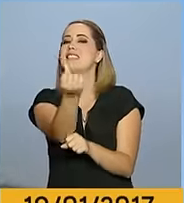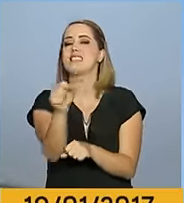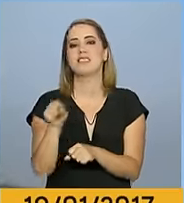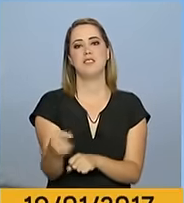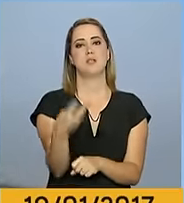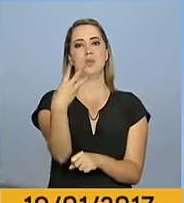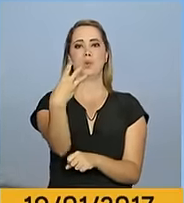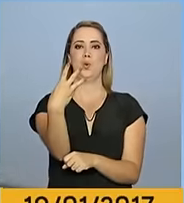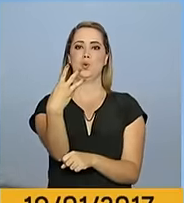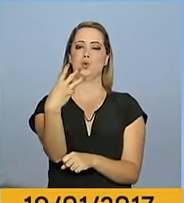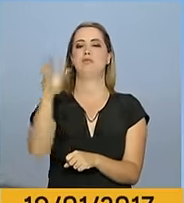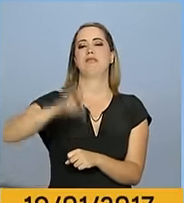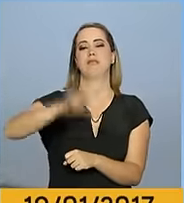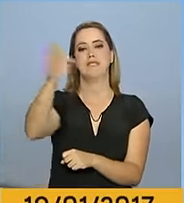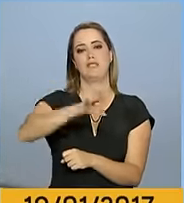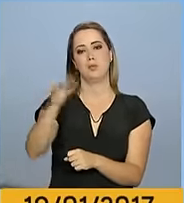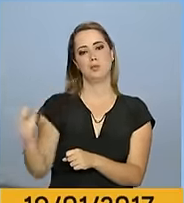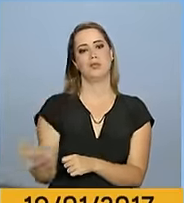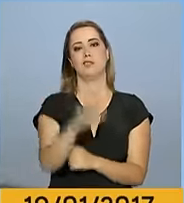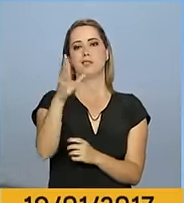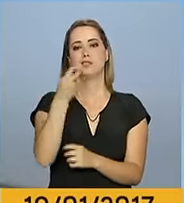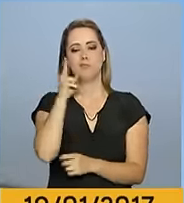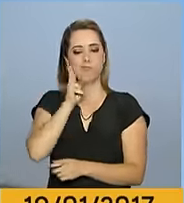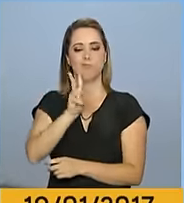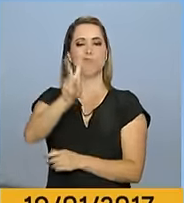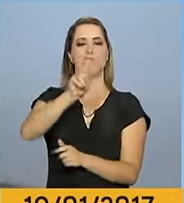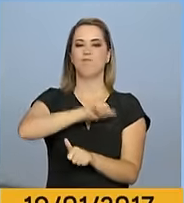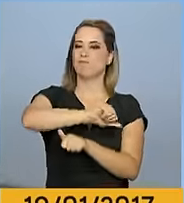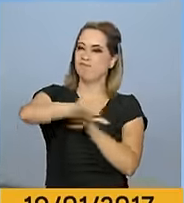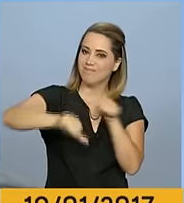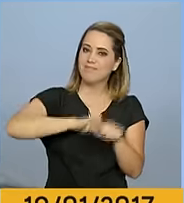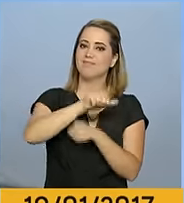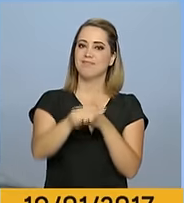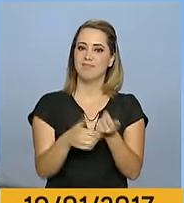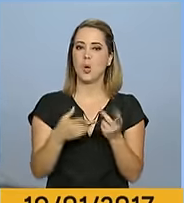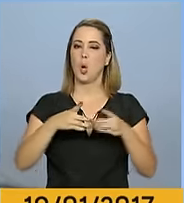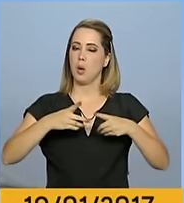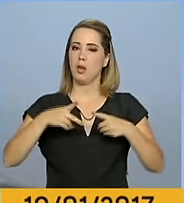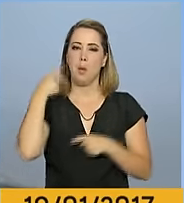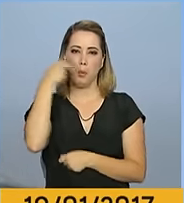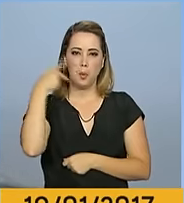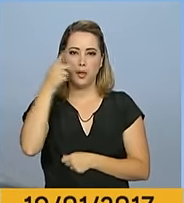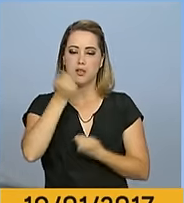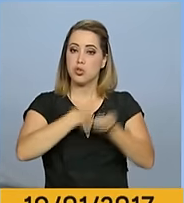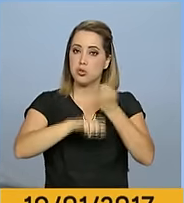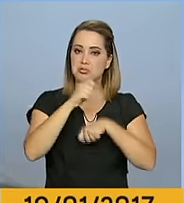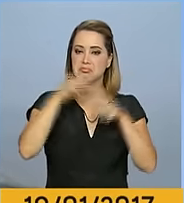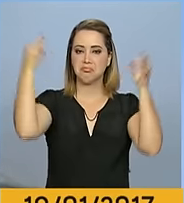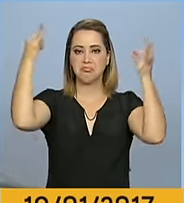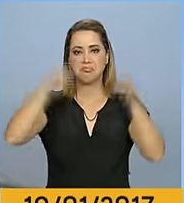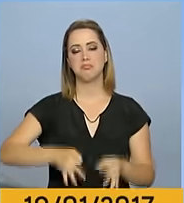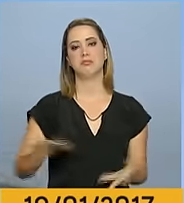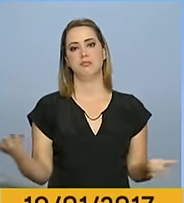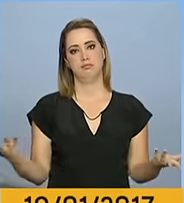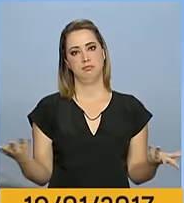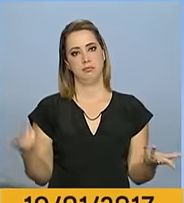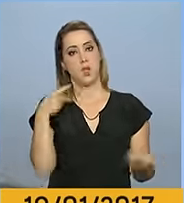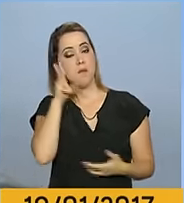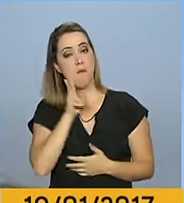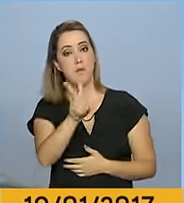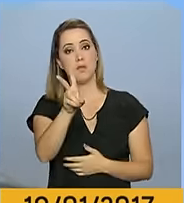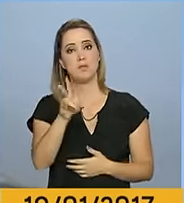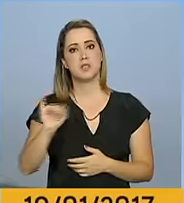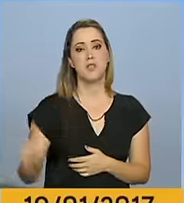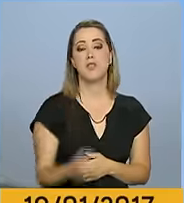6,3%, 30% de inflação, você verifica que a política econômica está dando certo. Quando você verifica que, no tocante